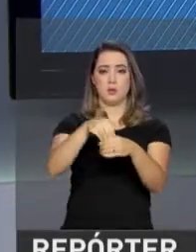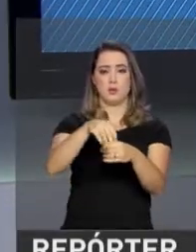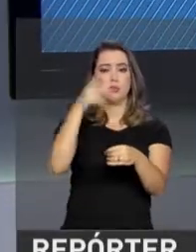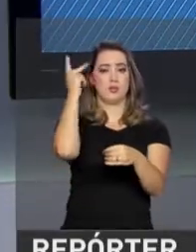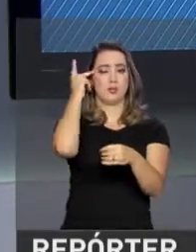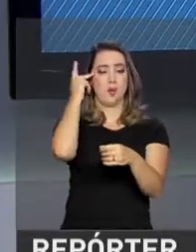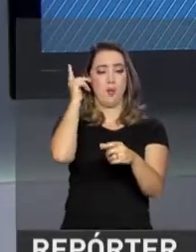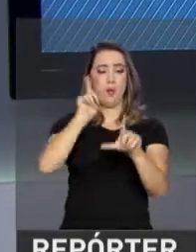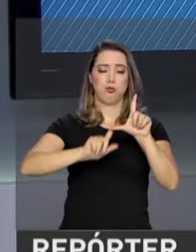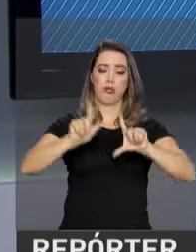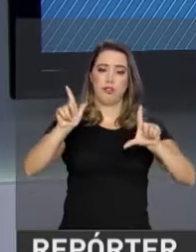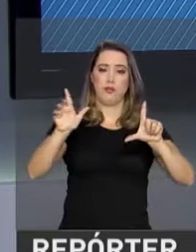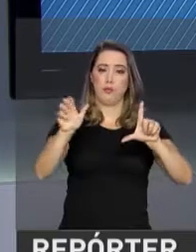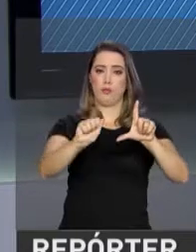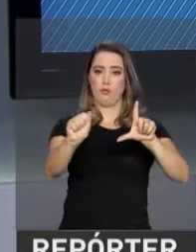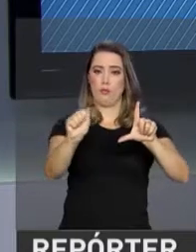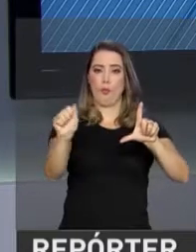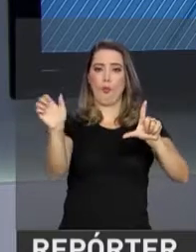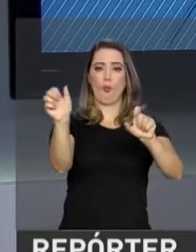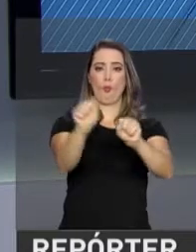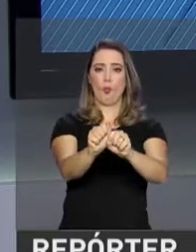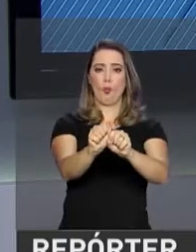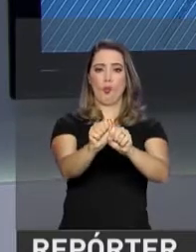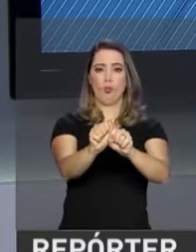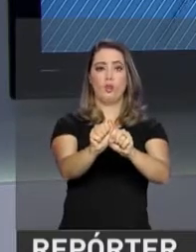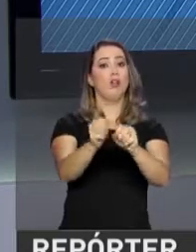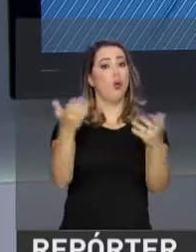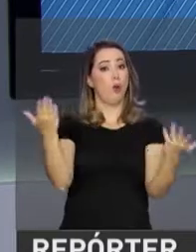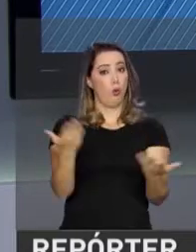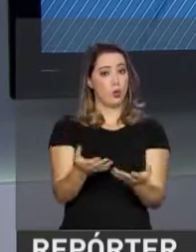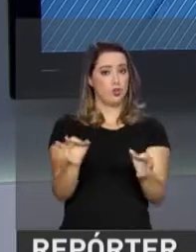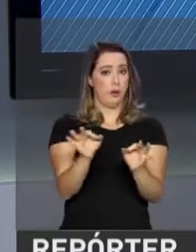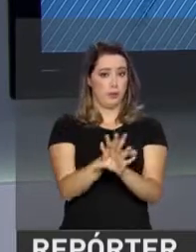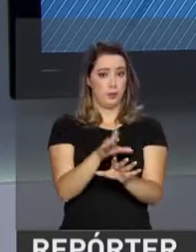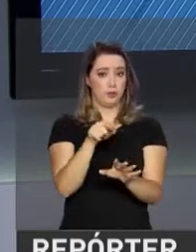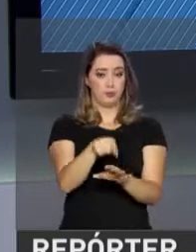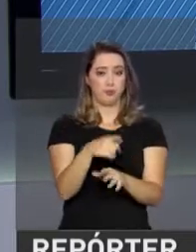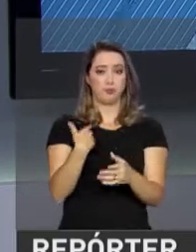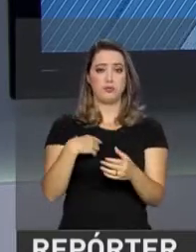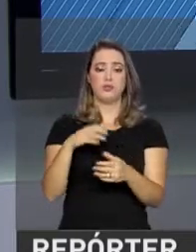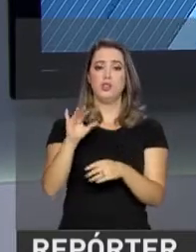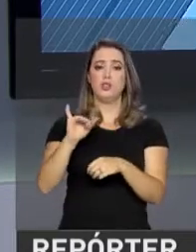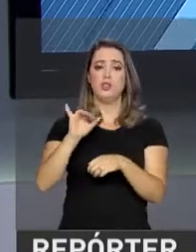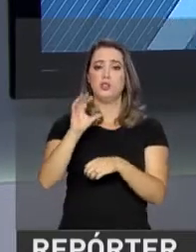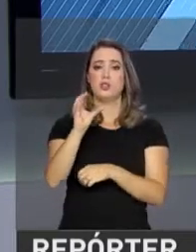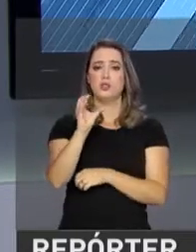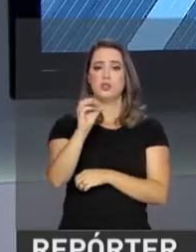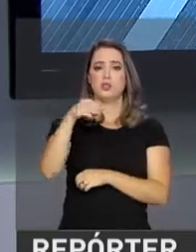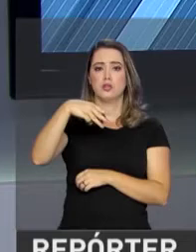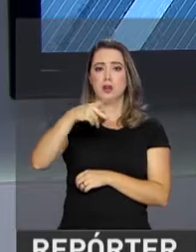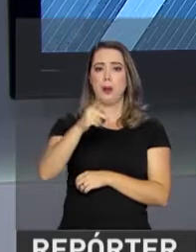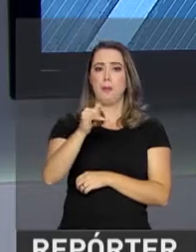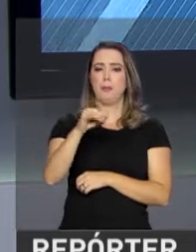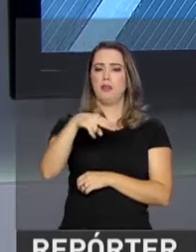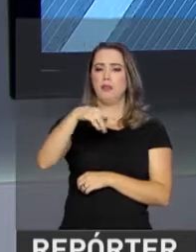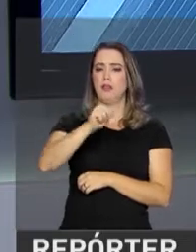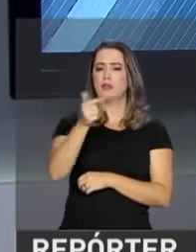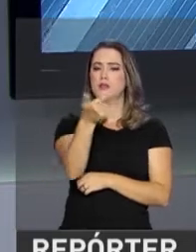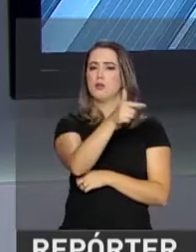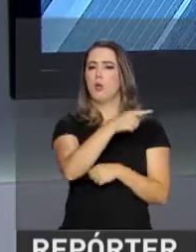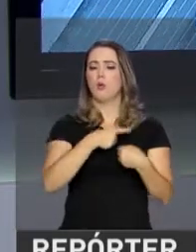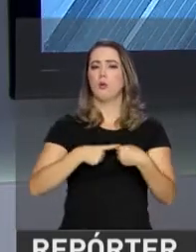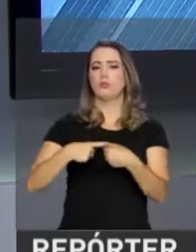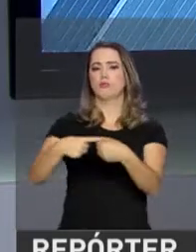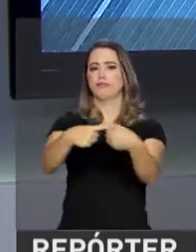desligaram hoje o sinal analógico de televisão entre eles estão campinas e 19 cidades do vale do paraíba a